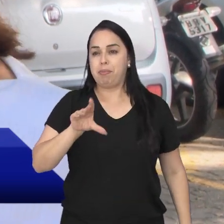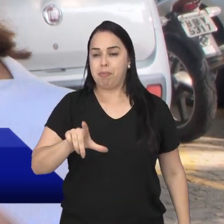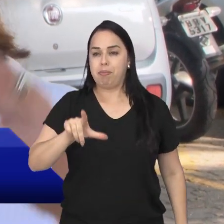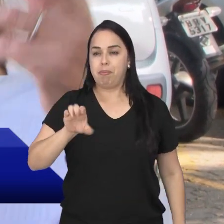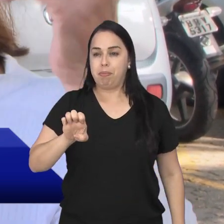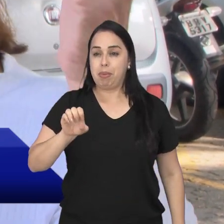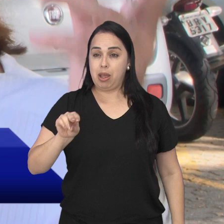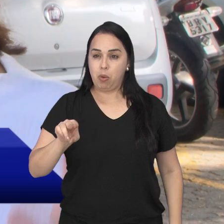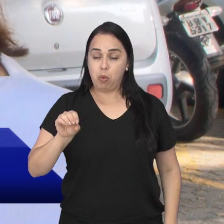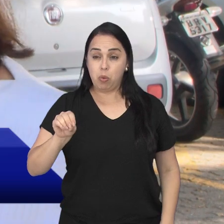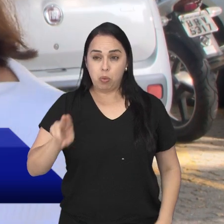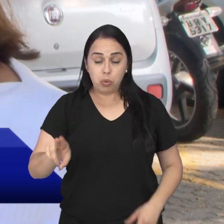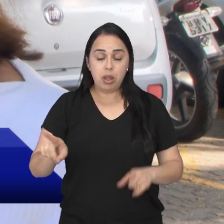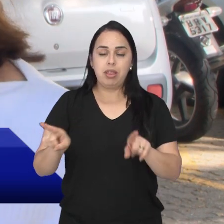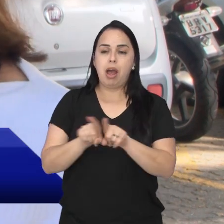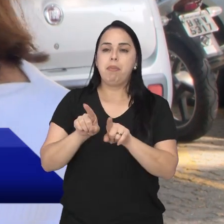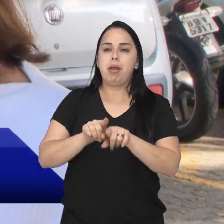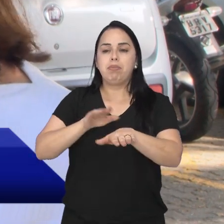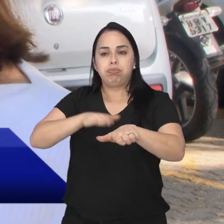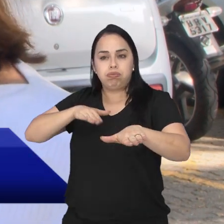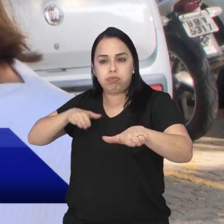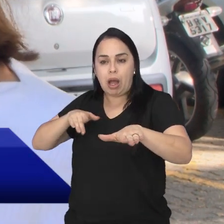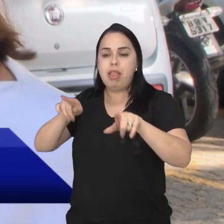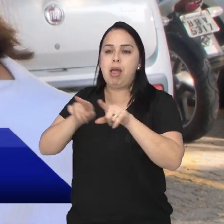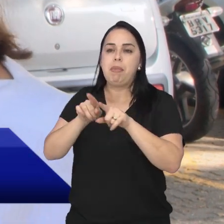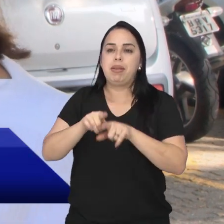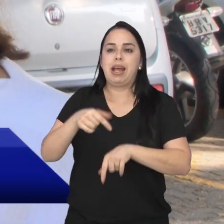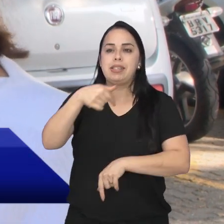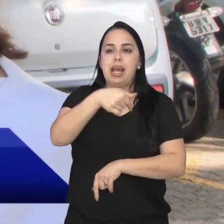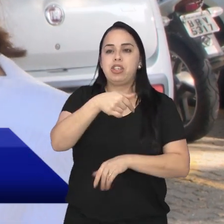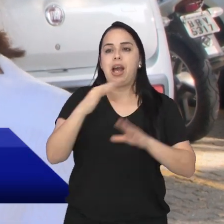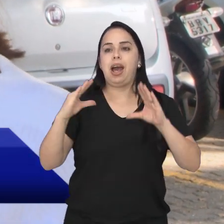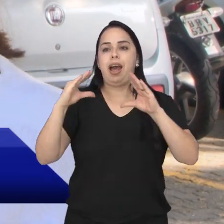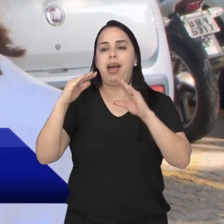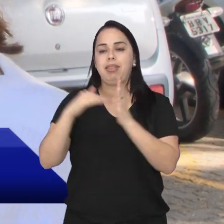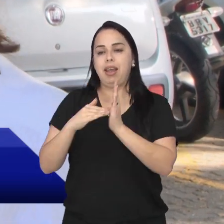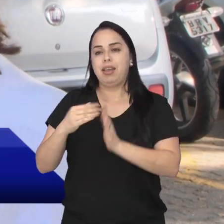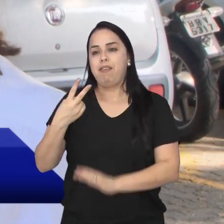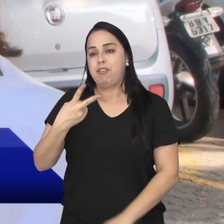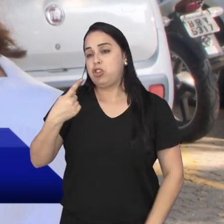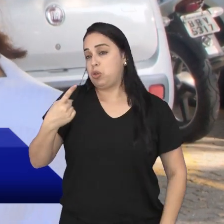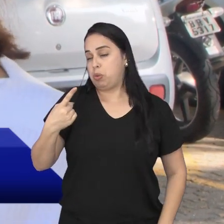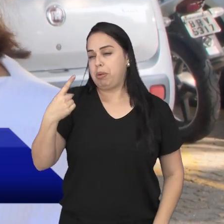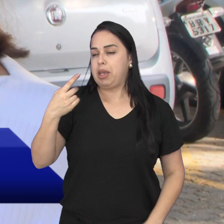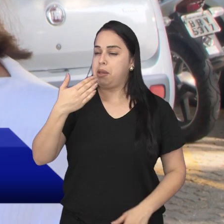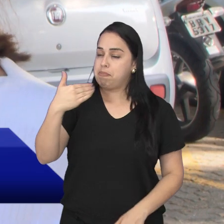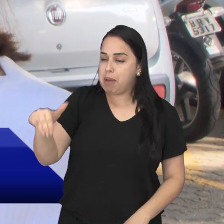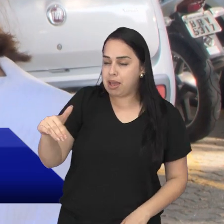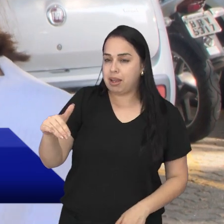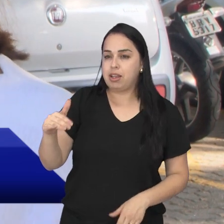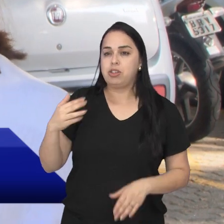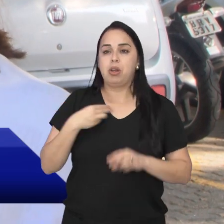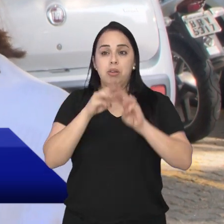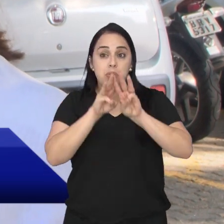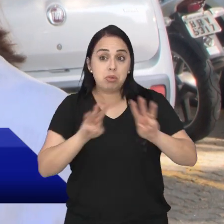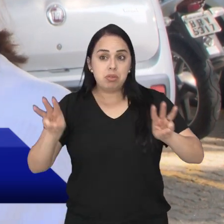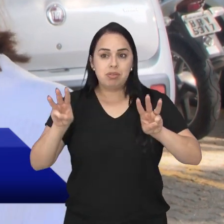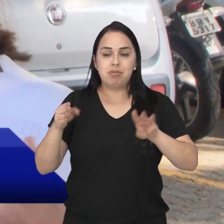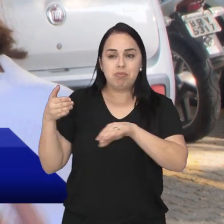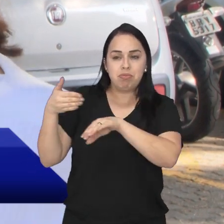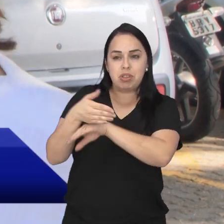horários disponíveis das sete da manhã até às 21 21:30 Então é só entrar no site da